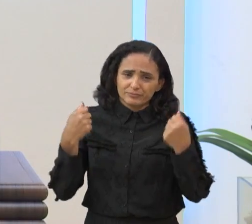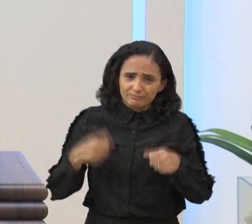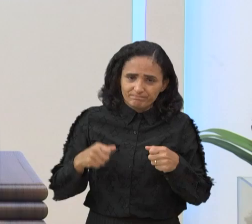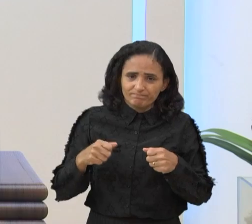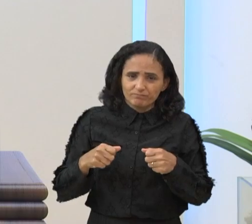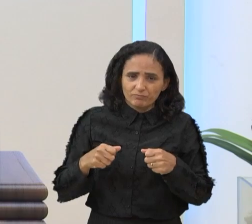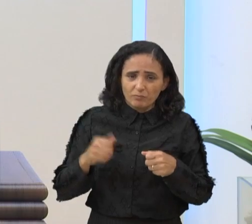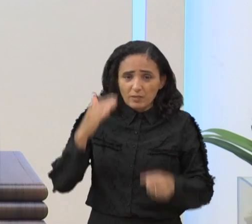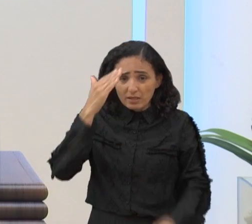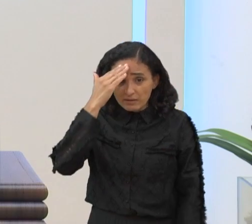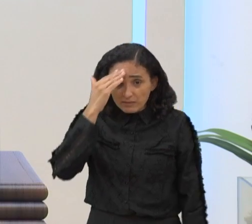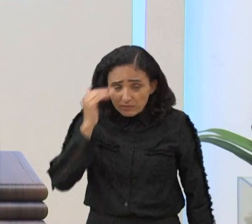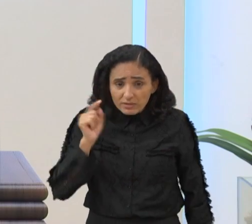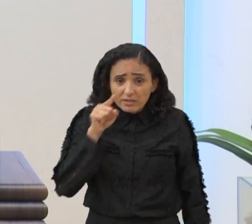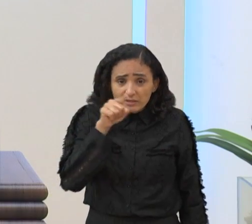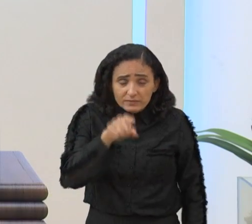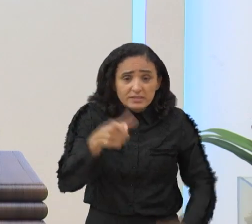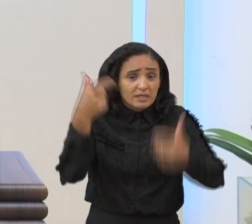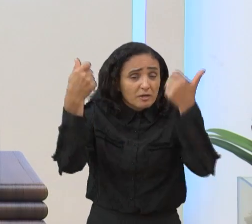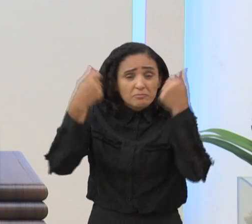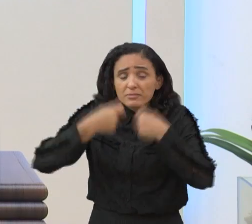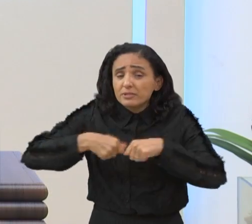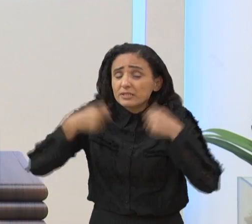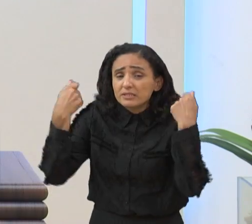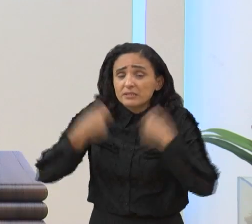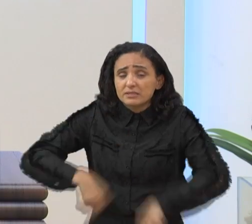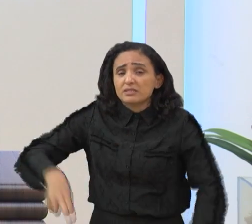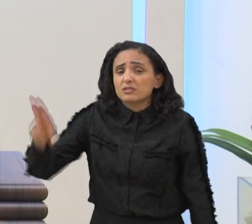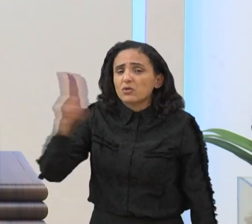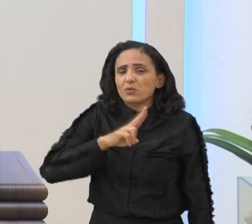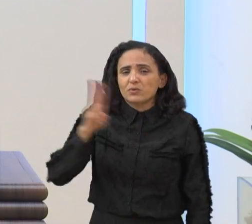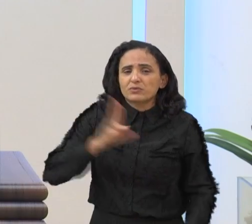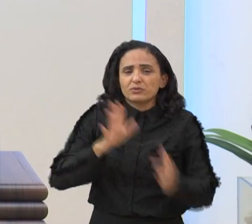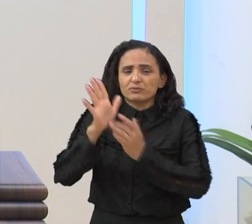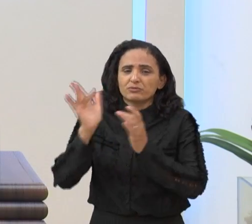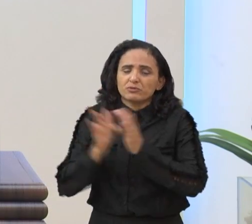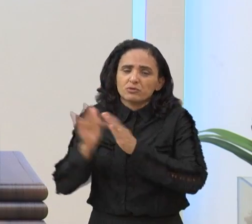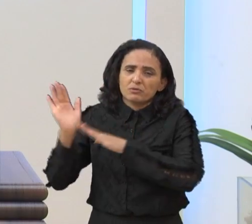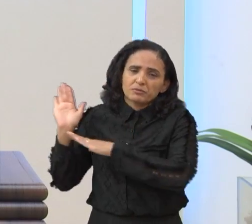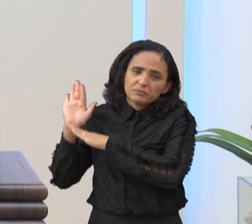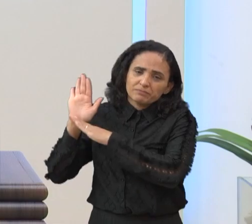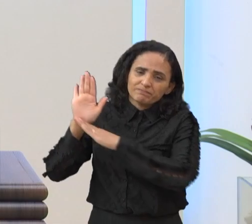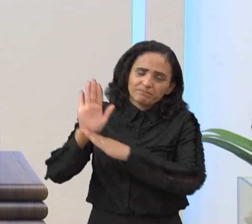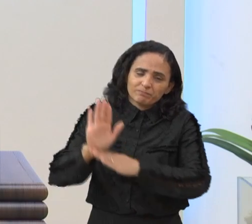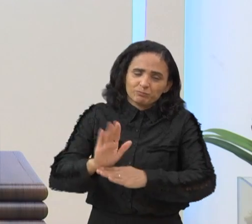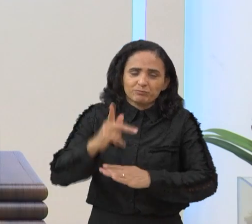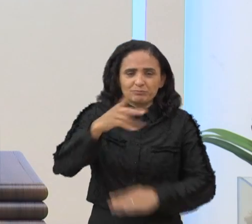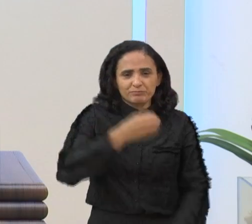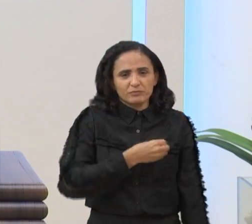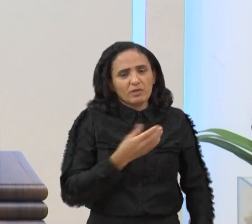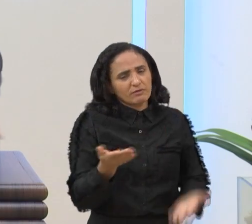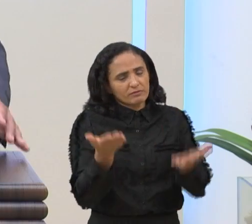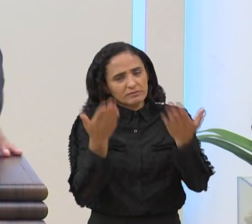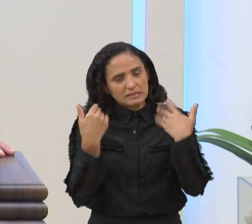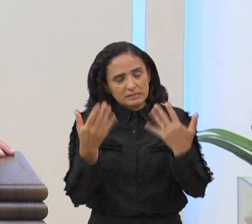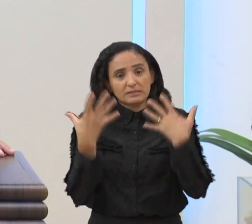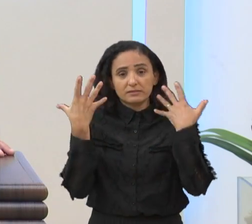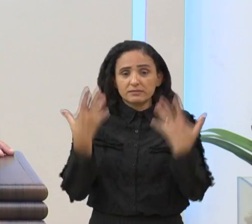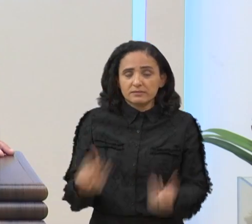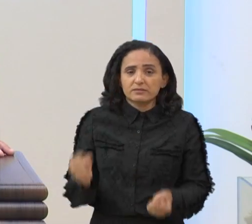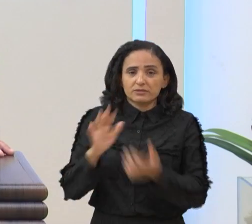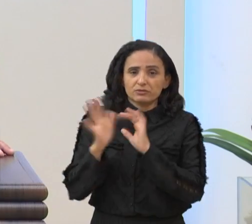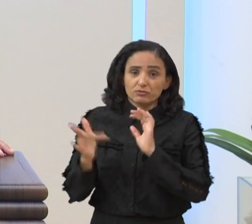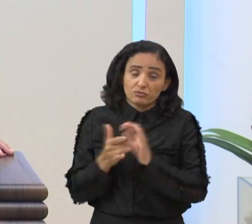sei que o que você precisa, Jesus tem para a sua vida. Venha Jesus esta